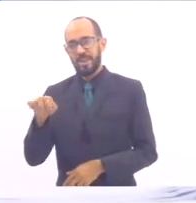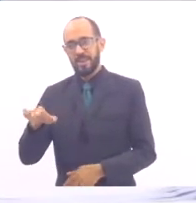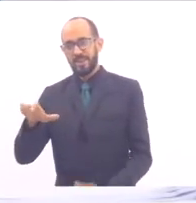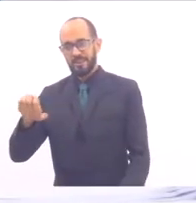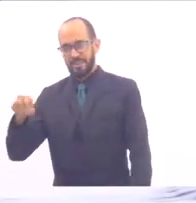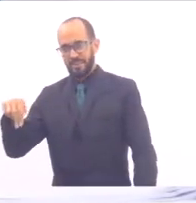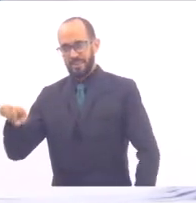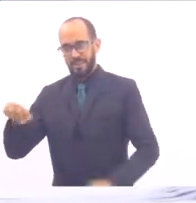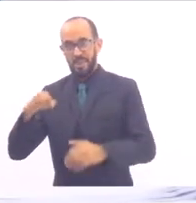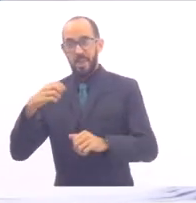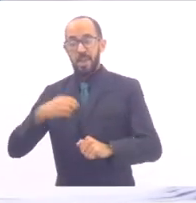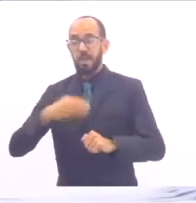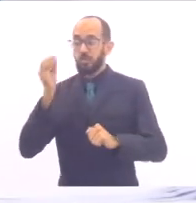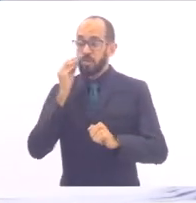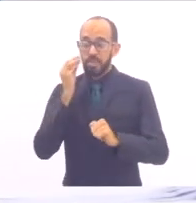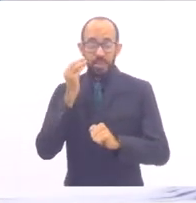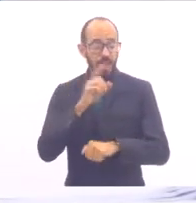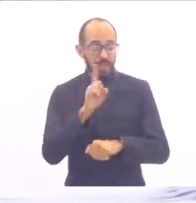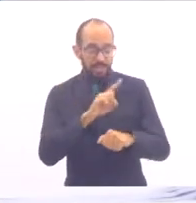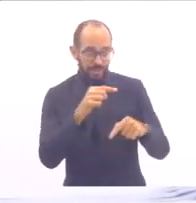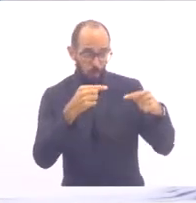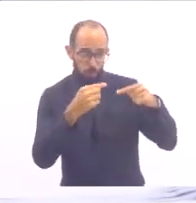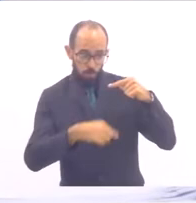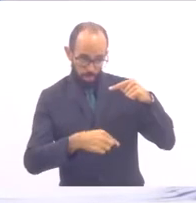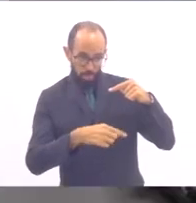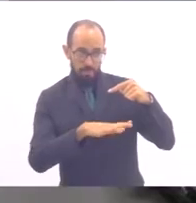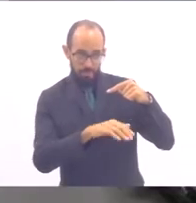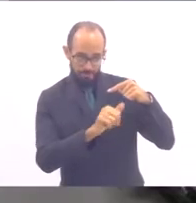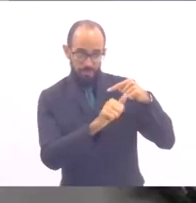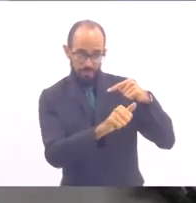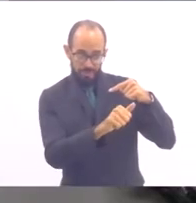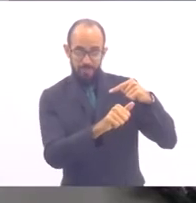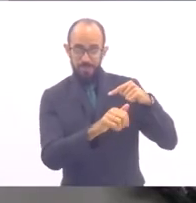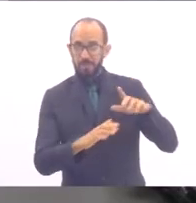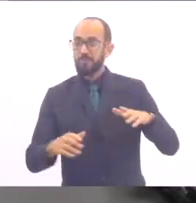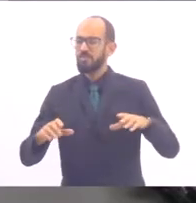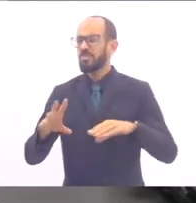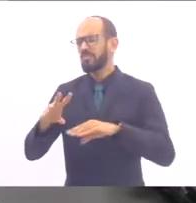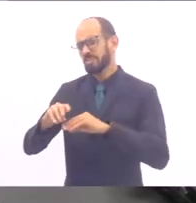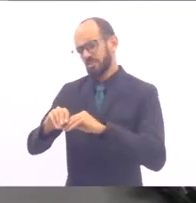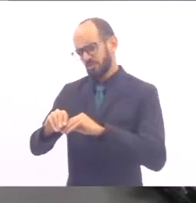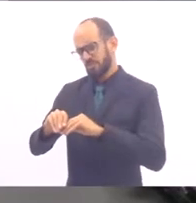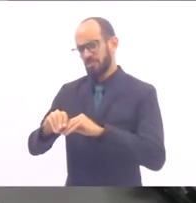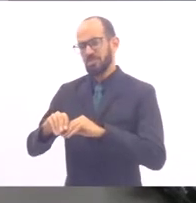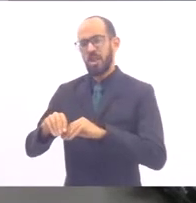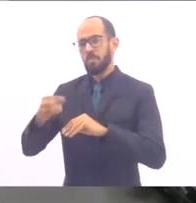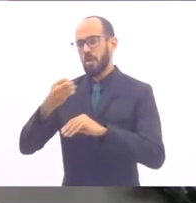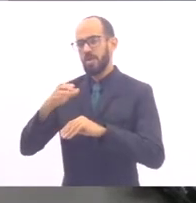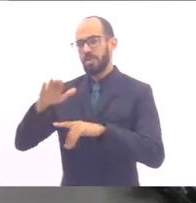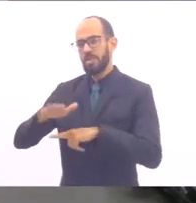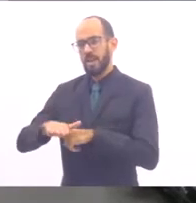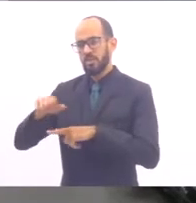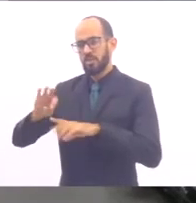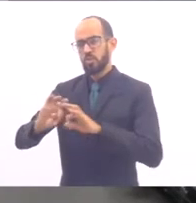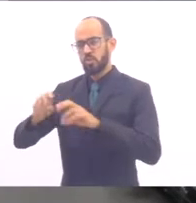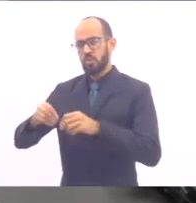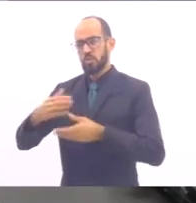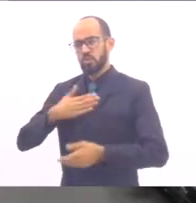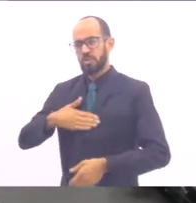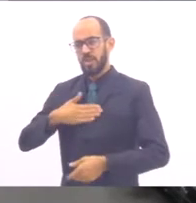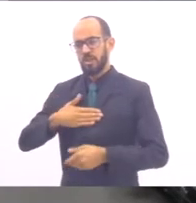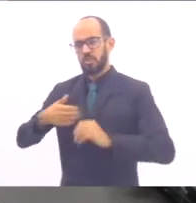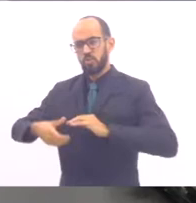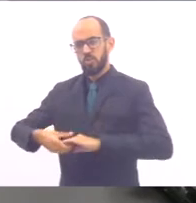não interromper, vou tentar me policiar a mim mesma. Vai ser breve. Boa tarde a todos. Gostaria de cumprimentar todos aqui